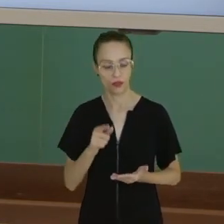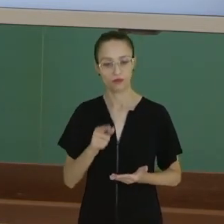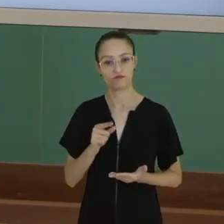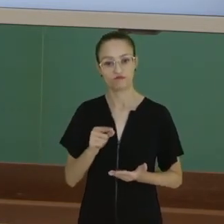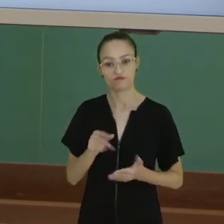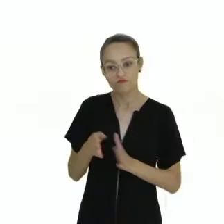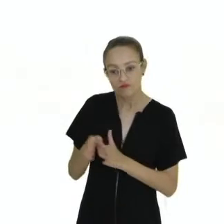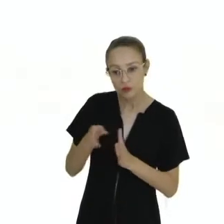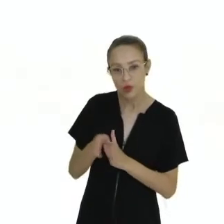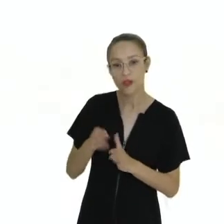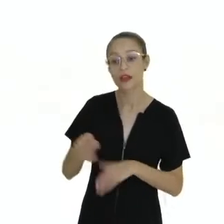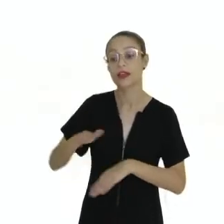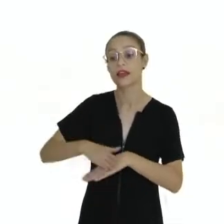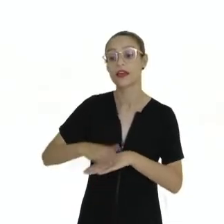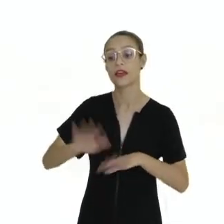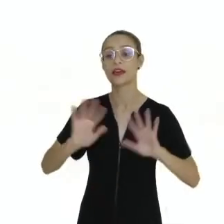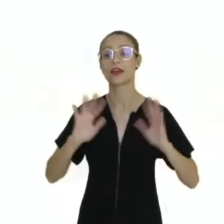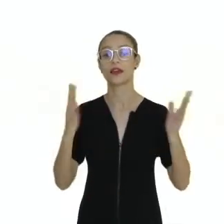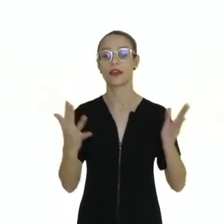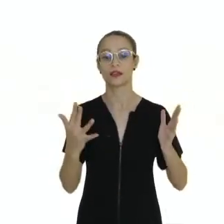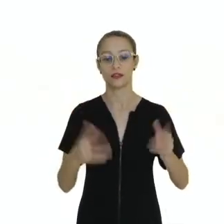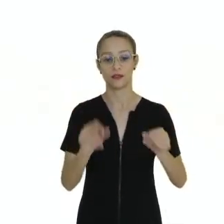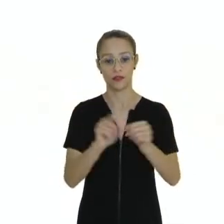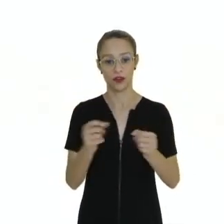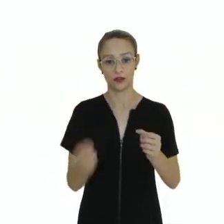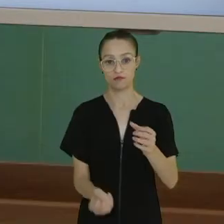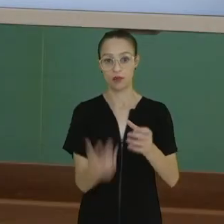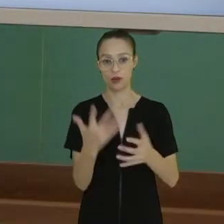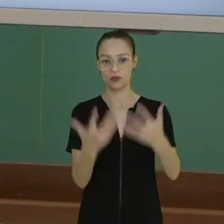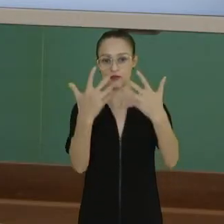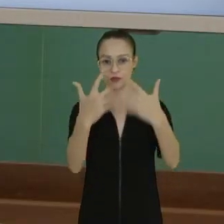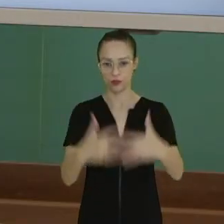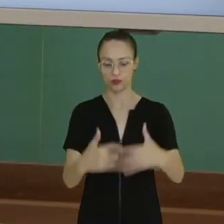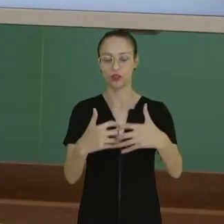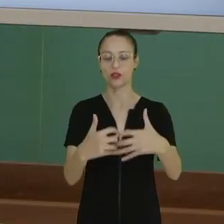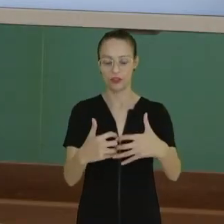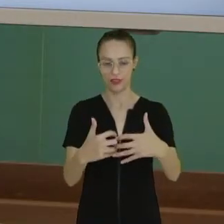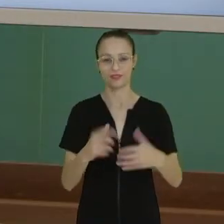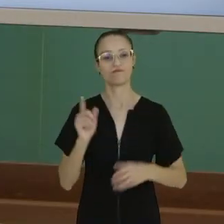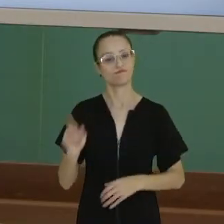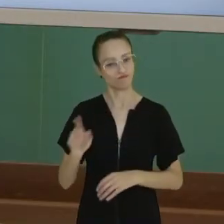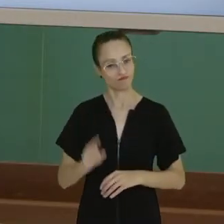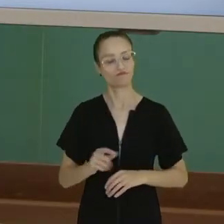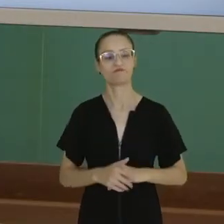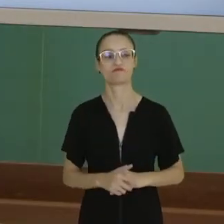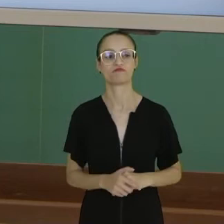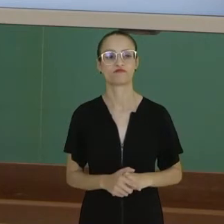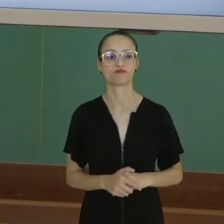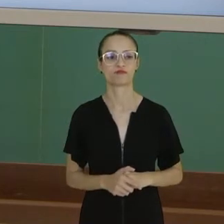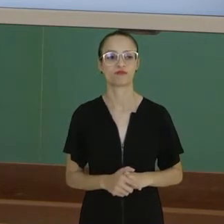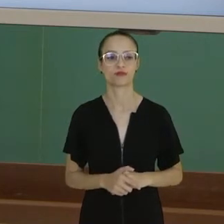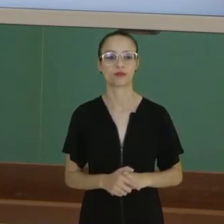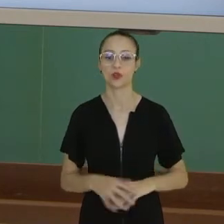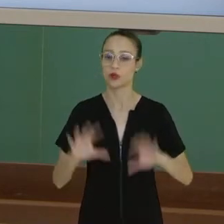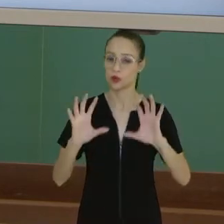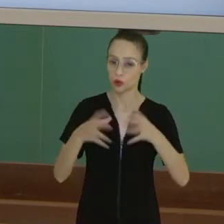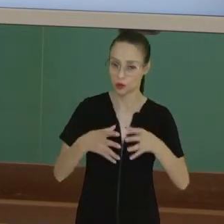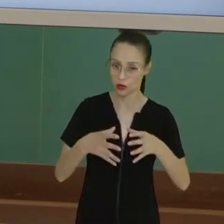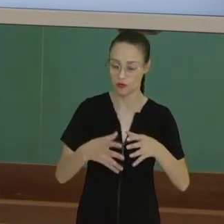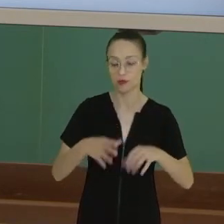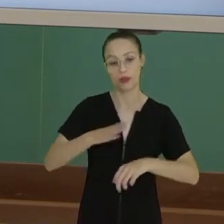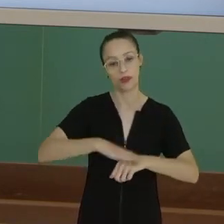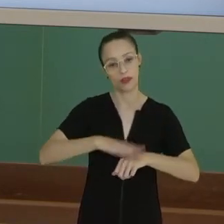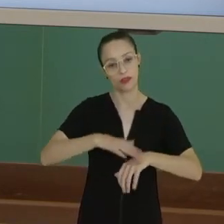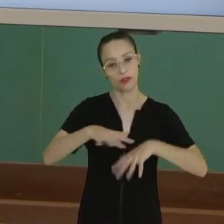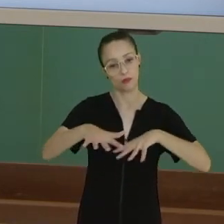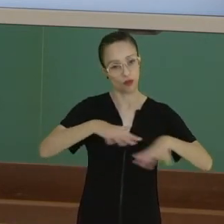era responsável por ativar a máquina. Então, o público que ia iniciar esse desenho, essa obra. Parte do grupo era responsável pelos